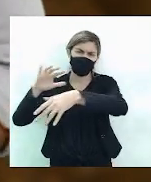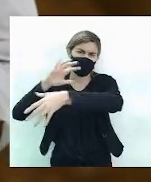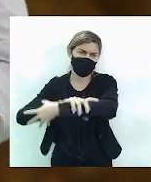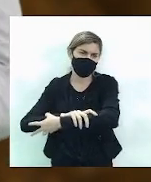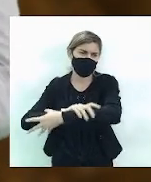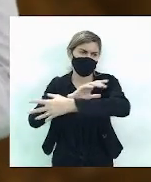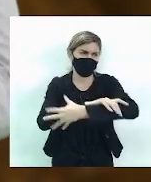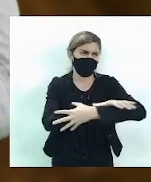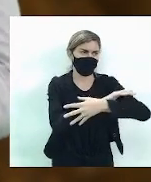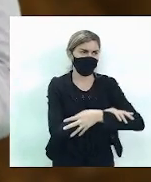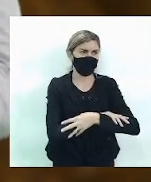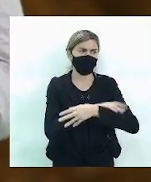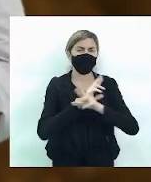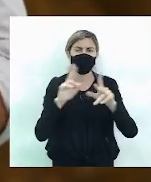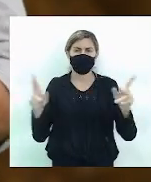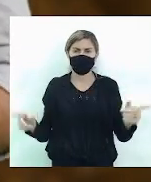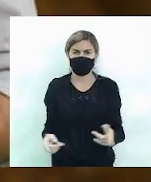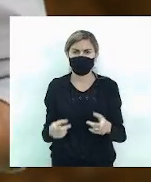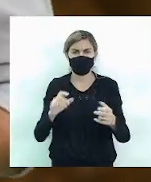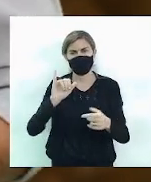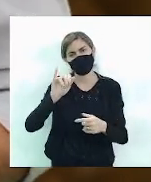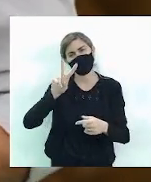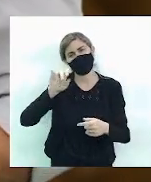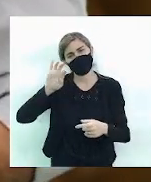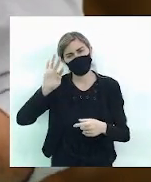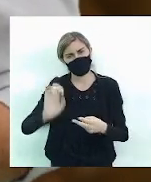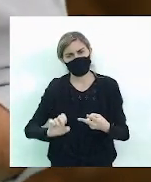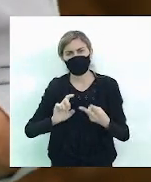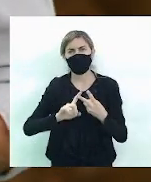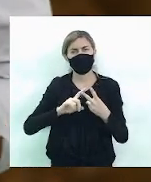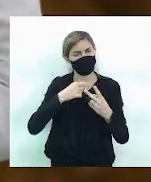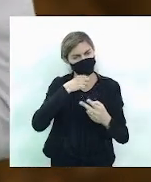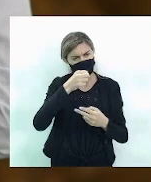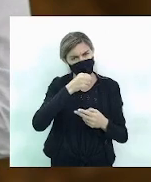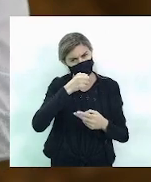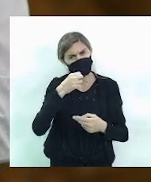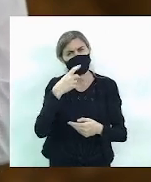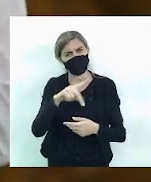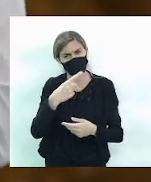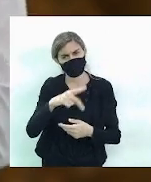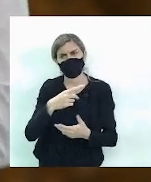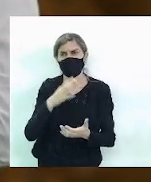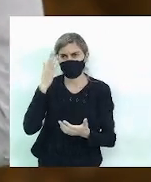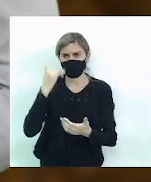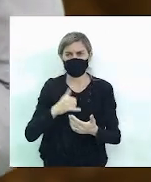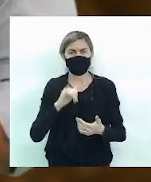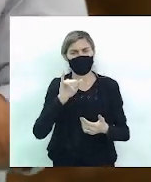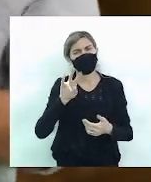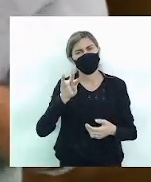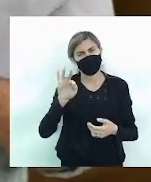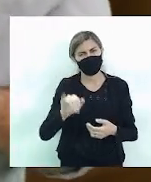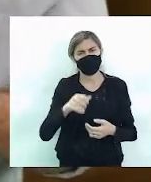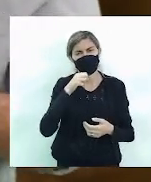né? Por exemplo, Ivete Sangalo chegou a regravar a música de Petrúcio Amorim, você sabia? Não.